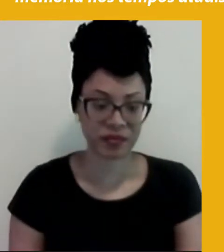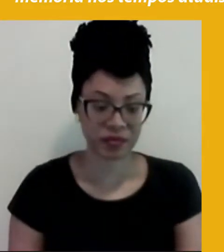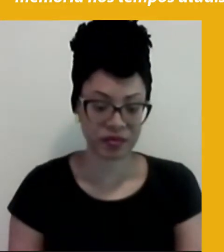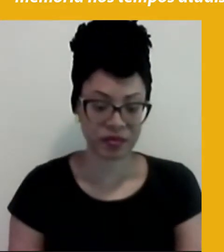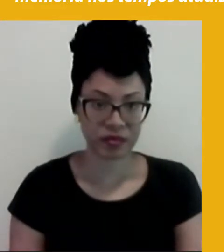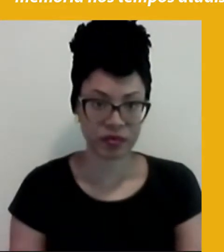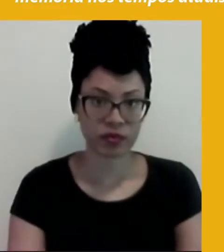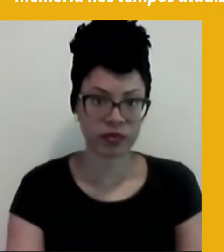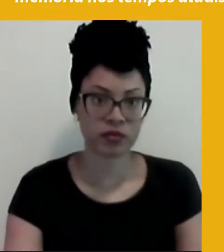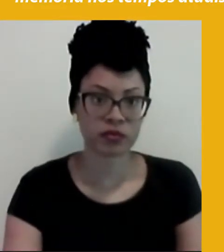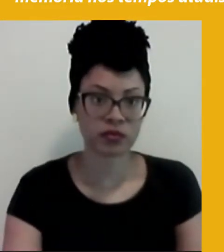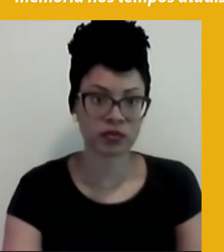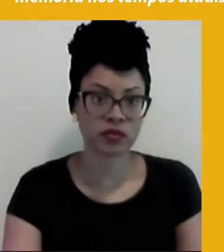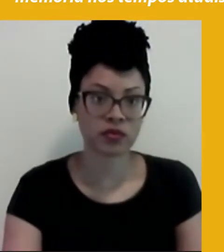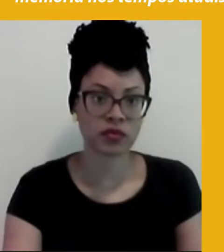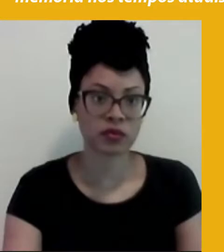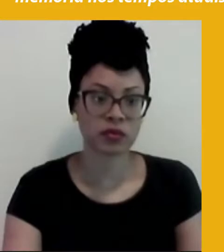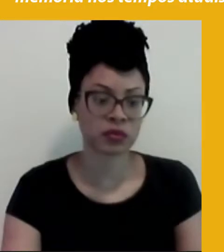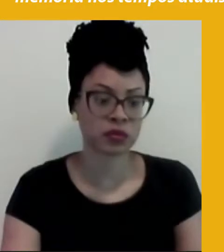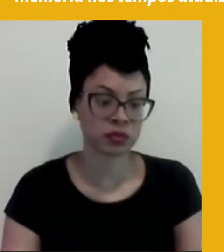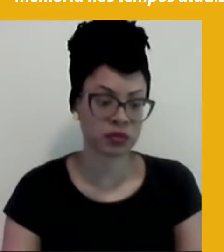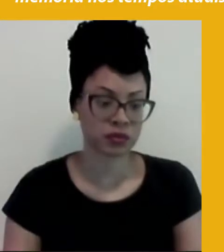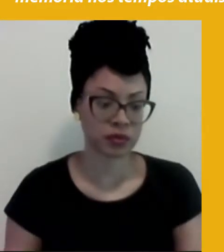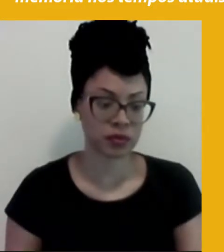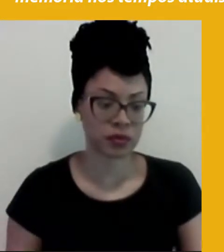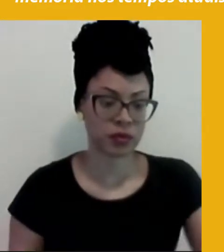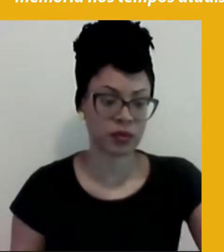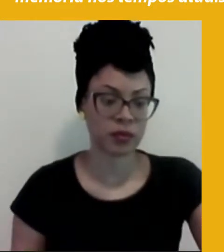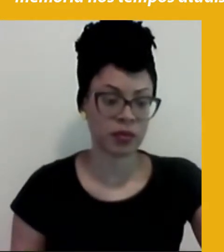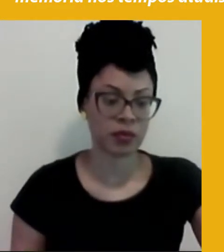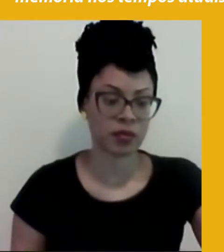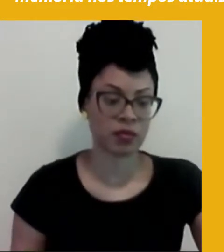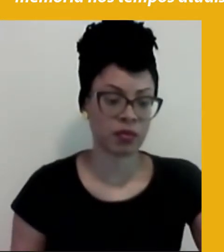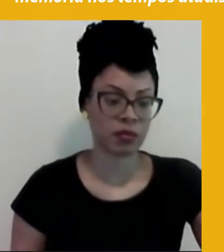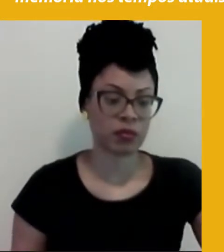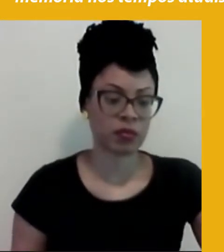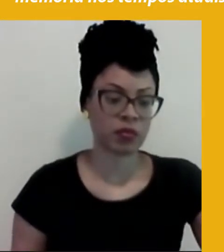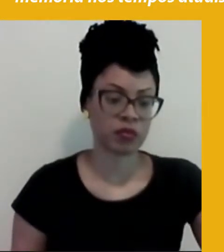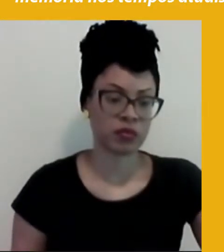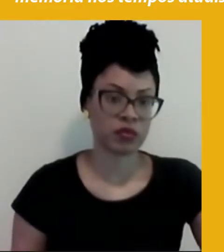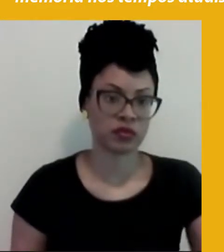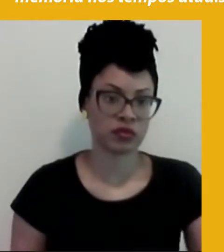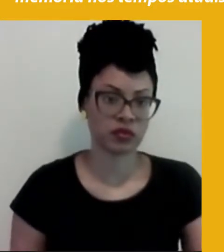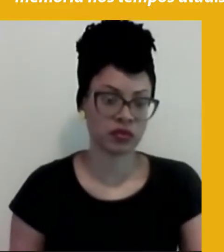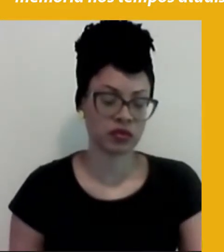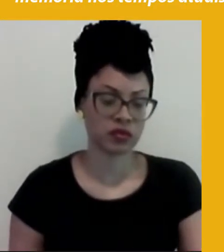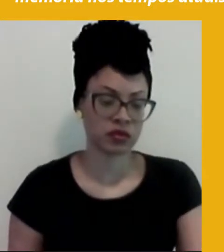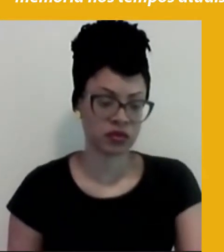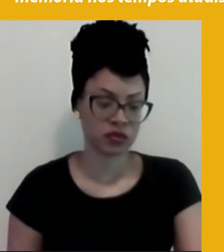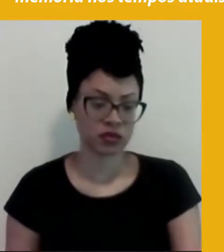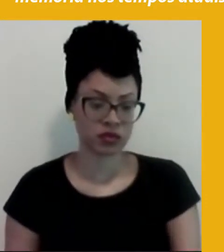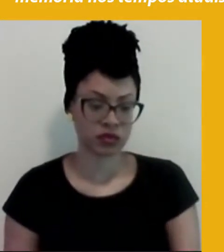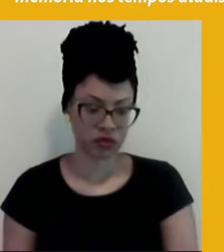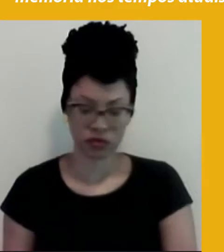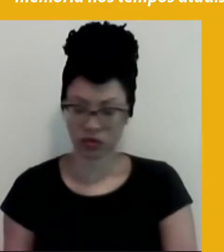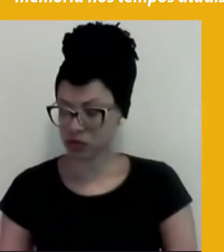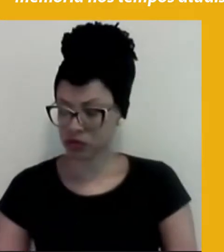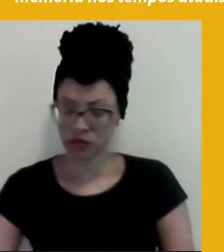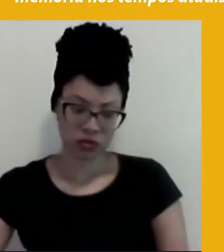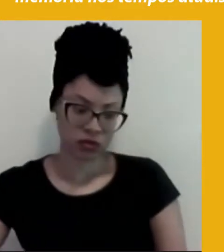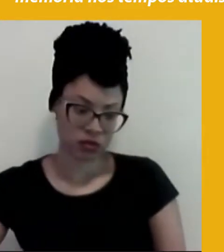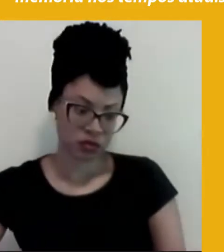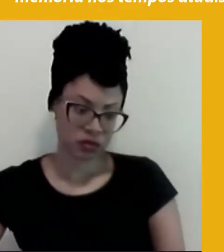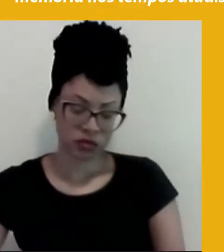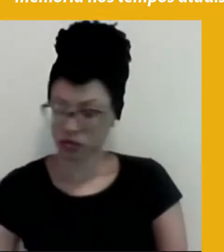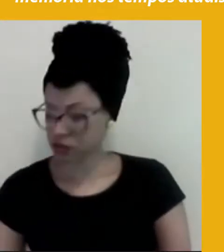contando o tal do tempo, fazendo o tempo caber em minutos e segundos, e sofrendo e se angustiando. Mas assim, a sociedade está muito doente nesse nível, e